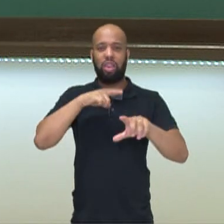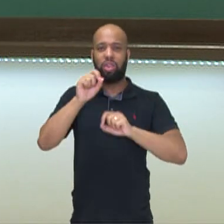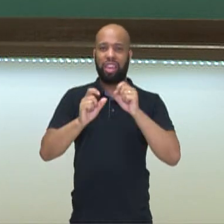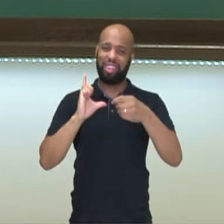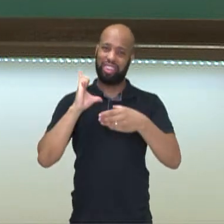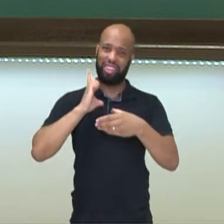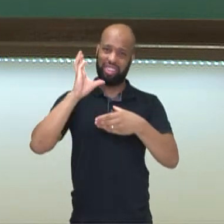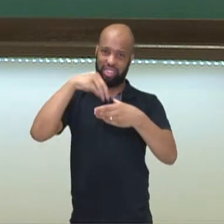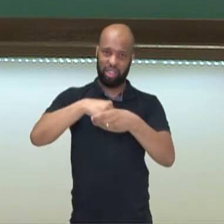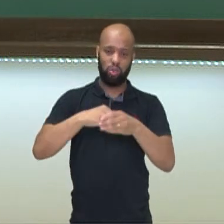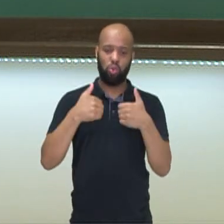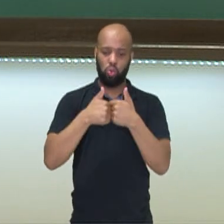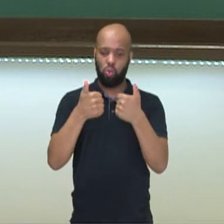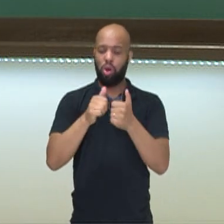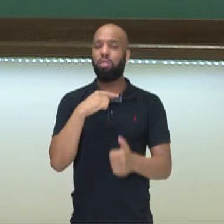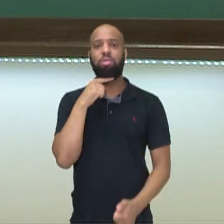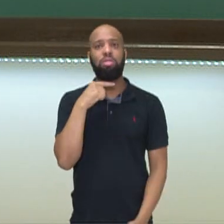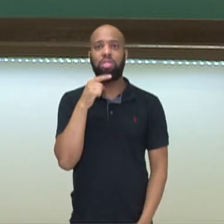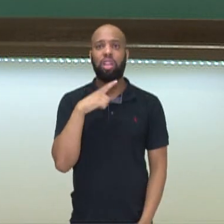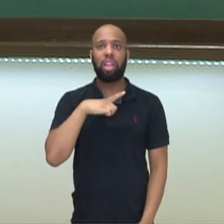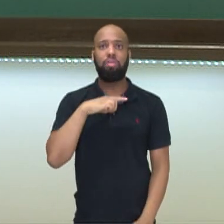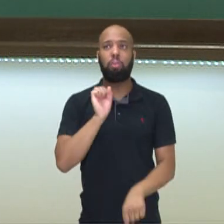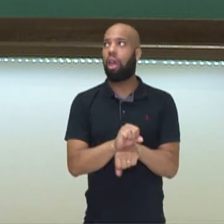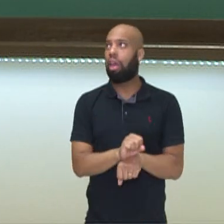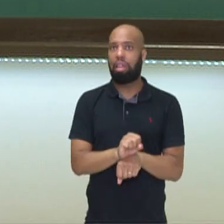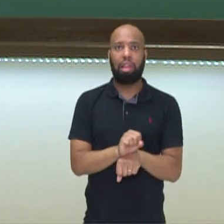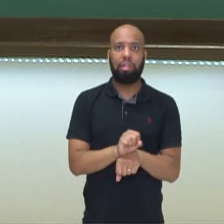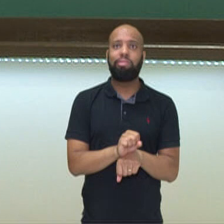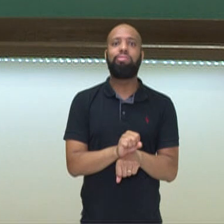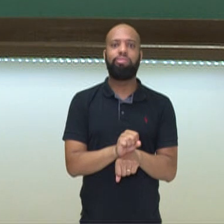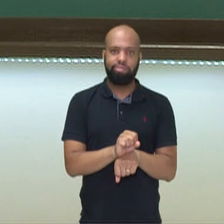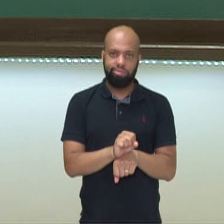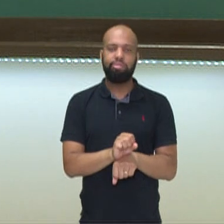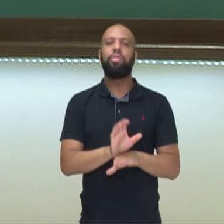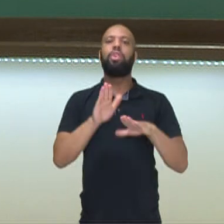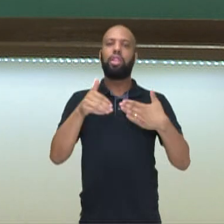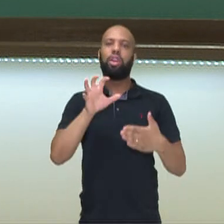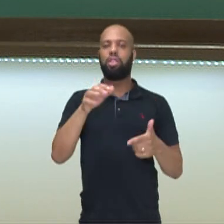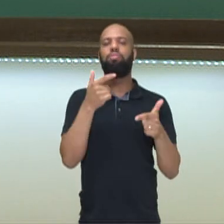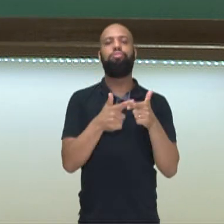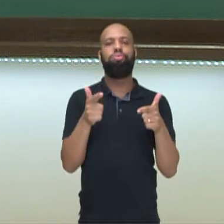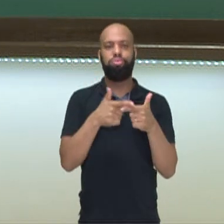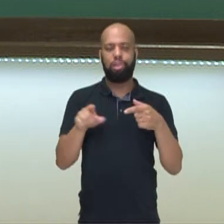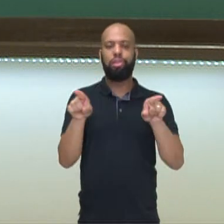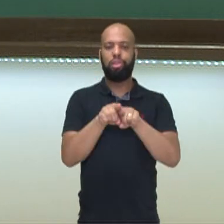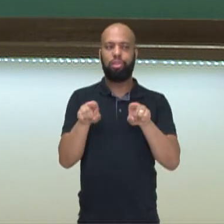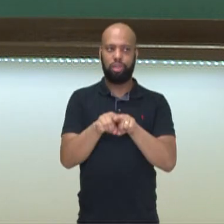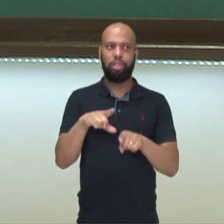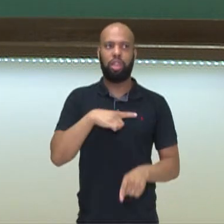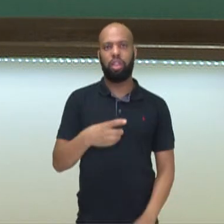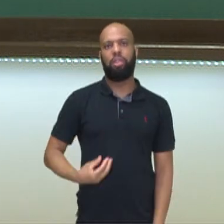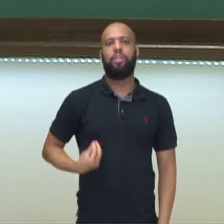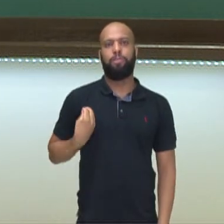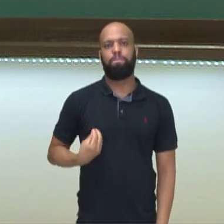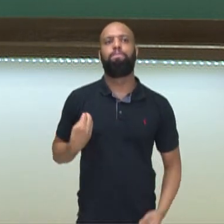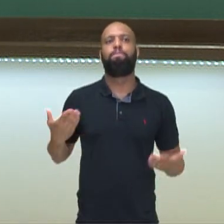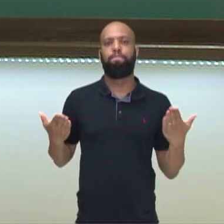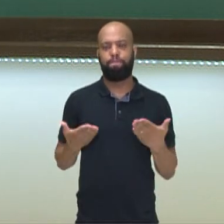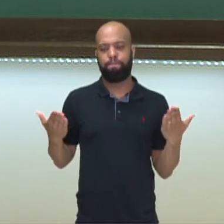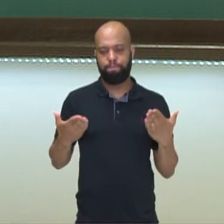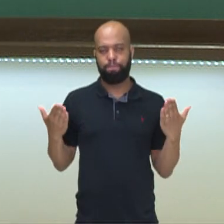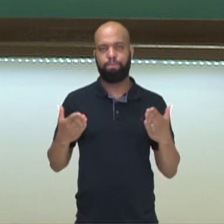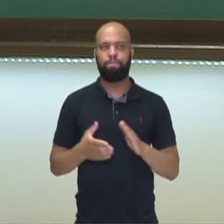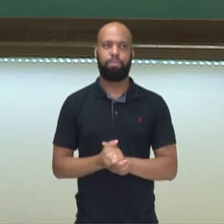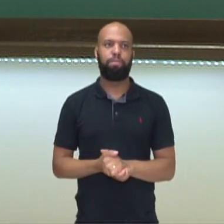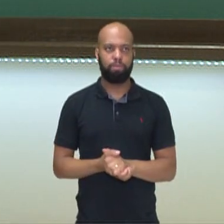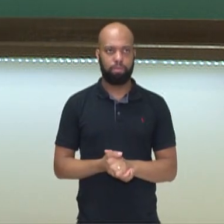público, às vezes, não têm alternativa, tá? Então, esse é um grande problema também vivido pela